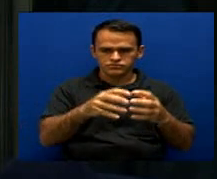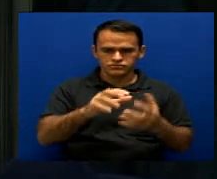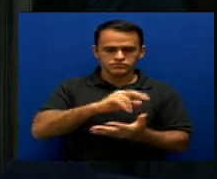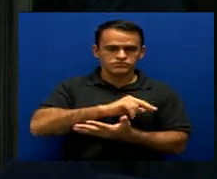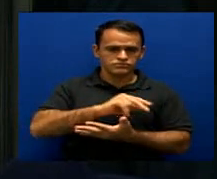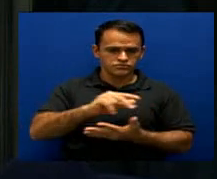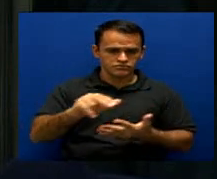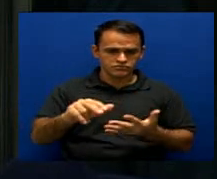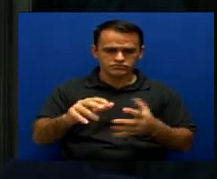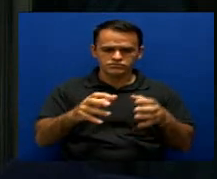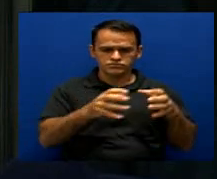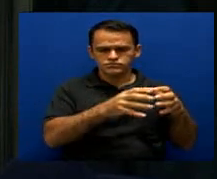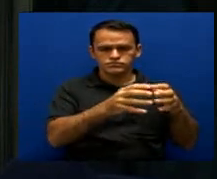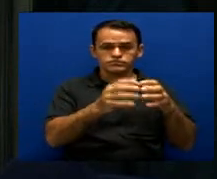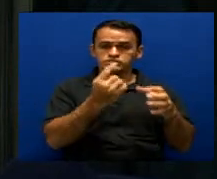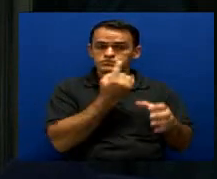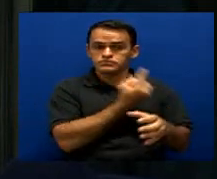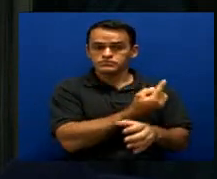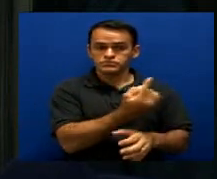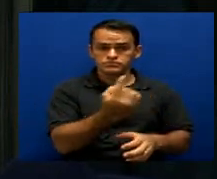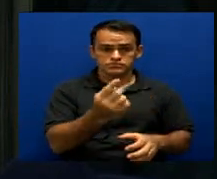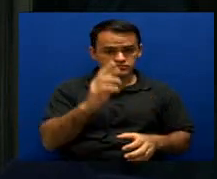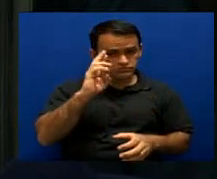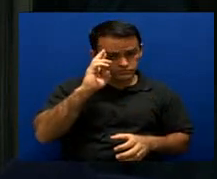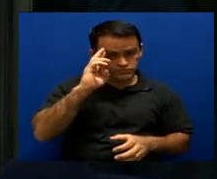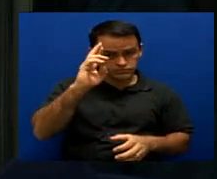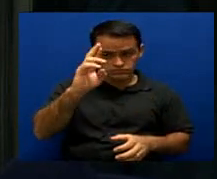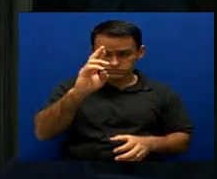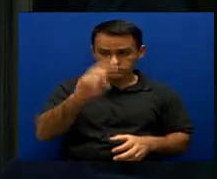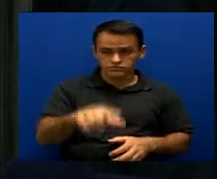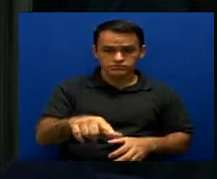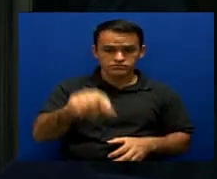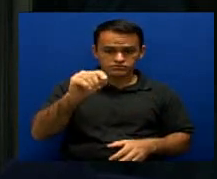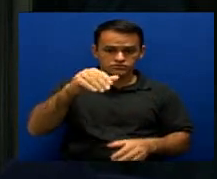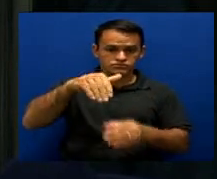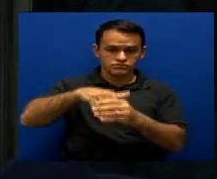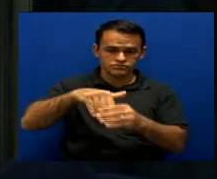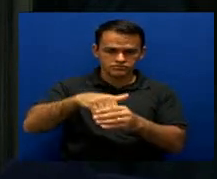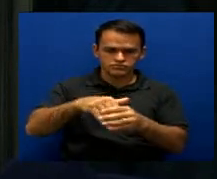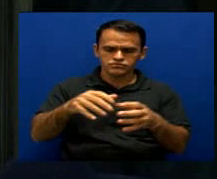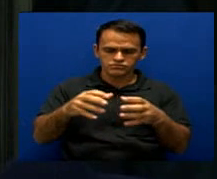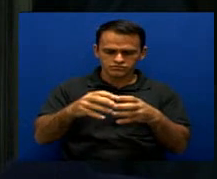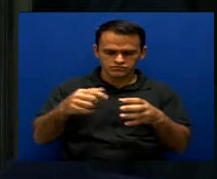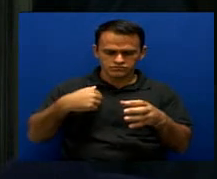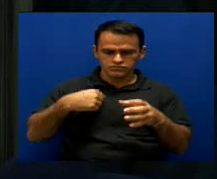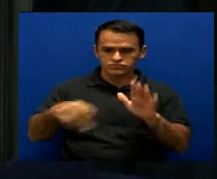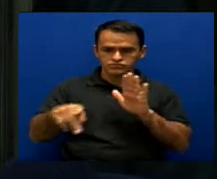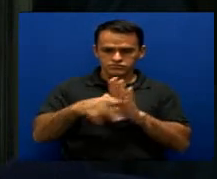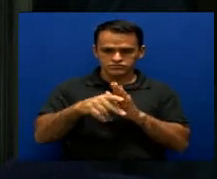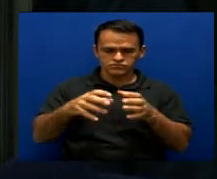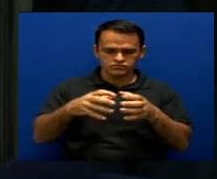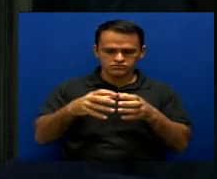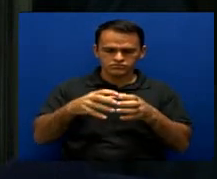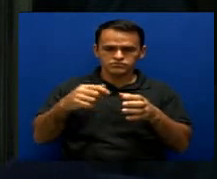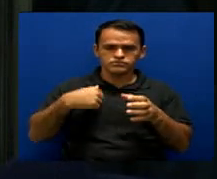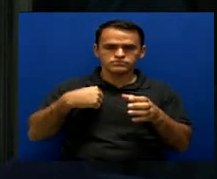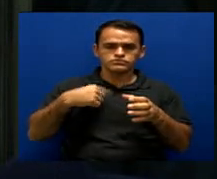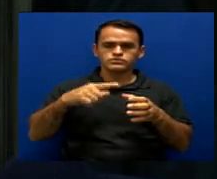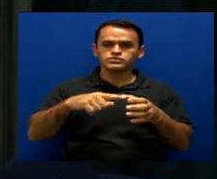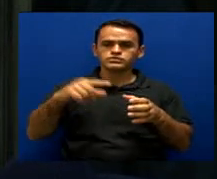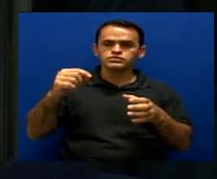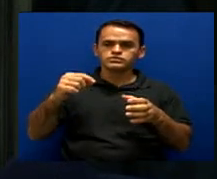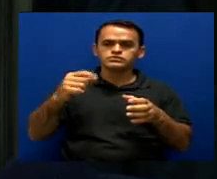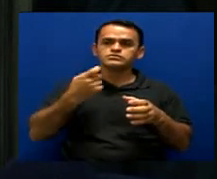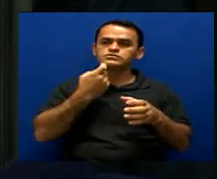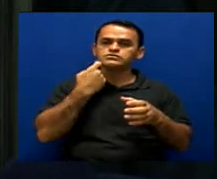segmentos cada um é responsável por sua eleição então a do segmento que eu faço parte à nossa convocação de eleição vai